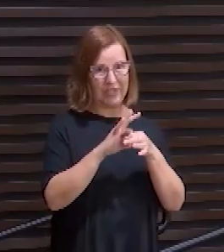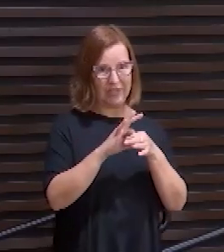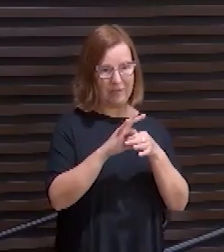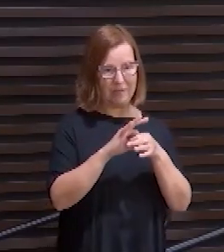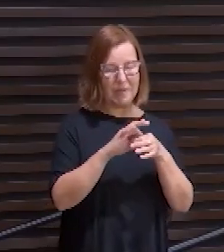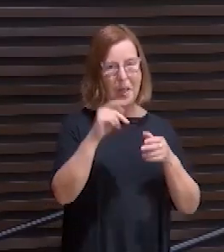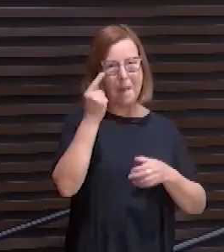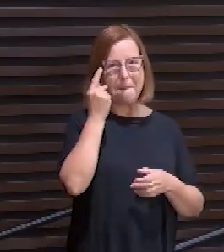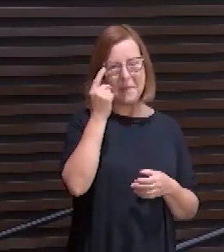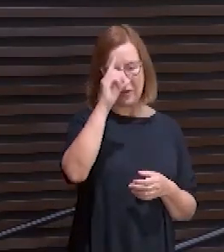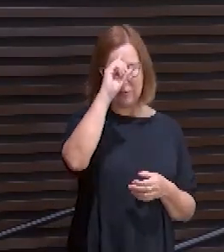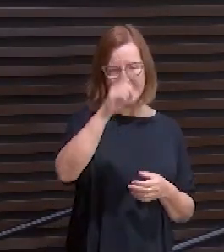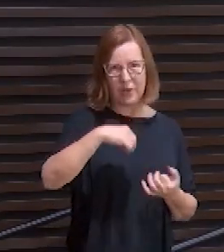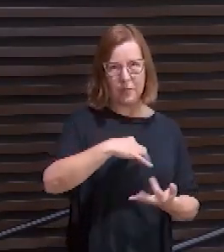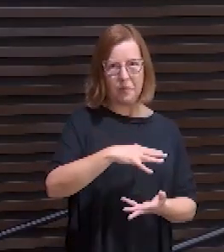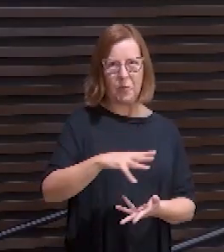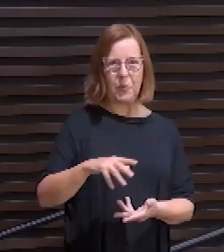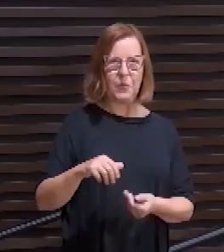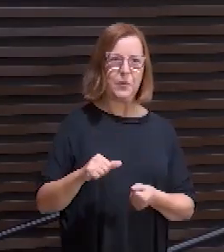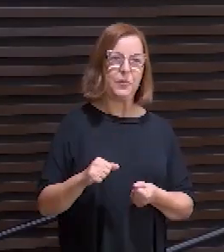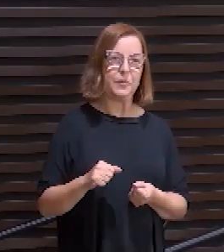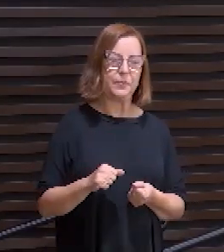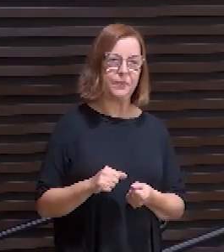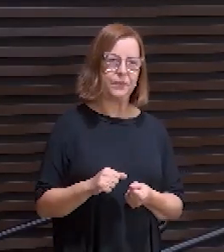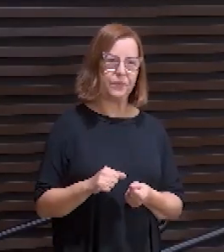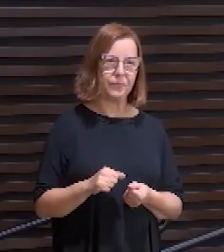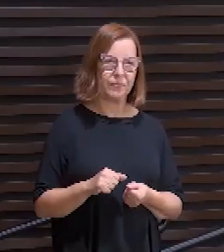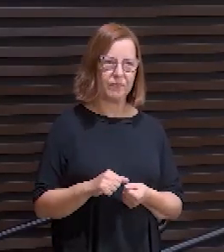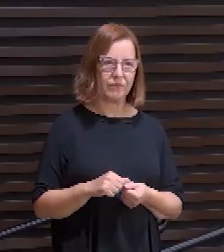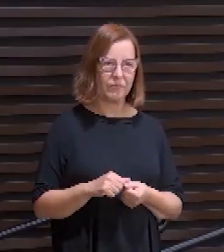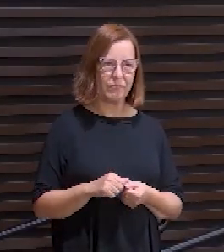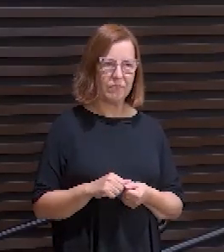outro indica a primazia dos persas.